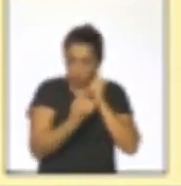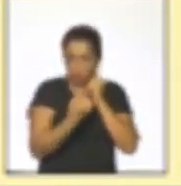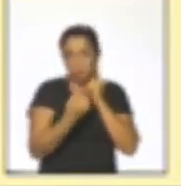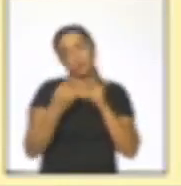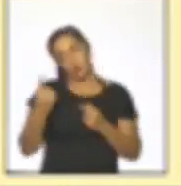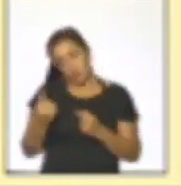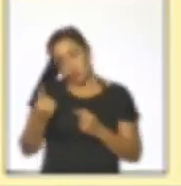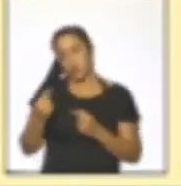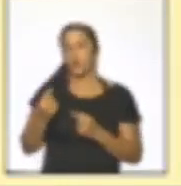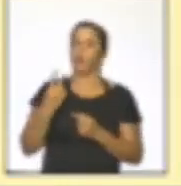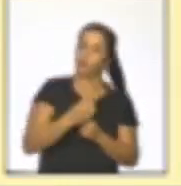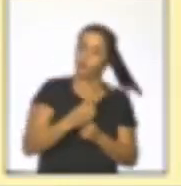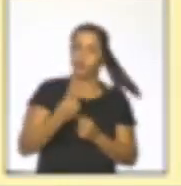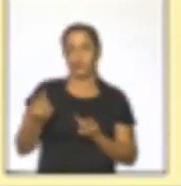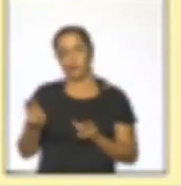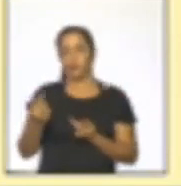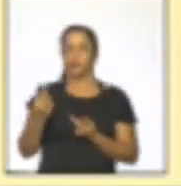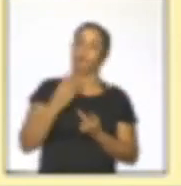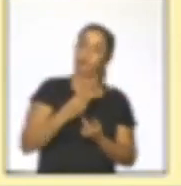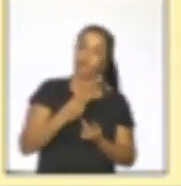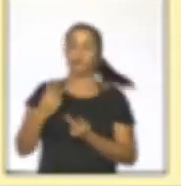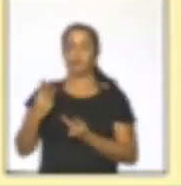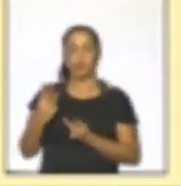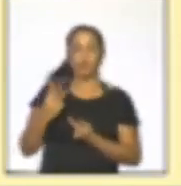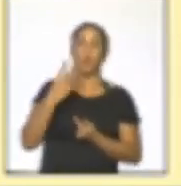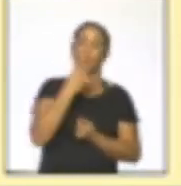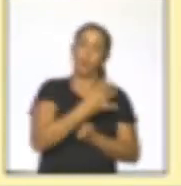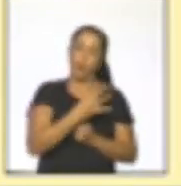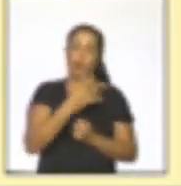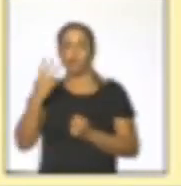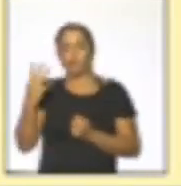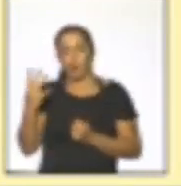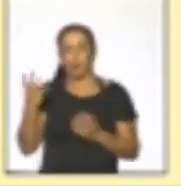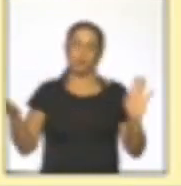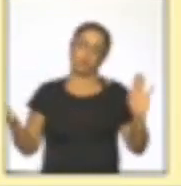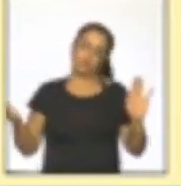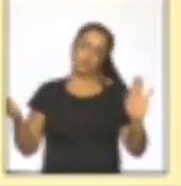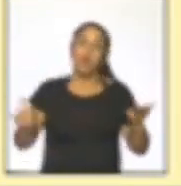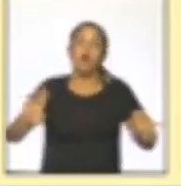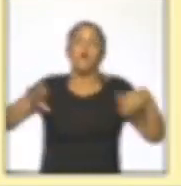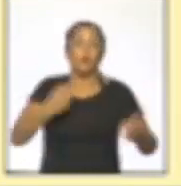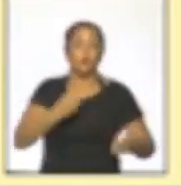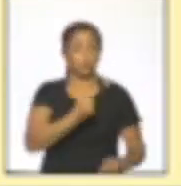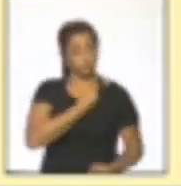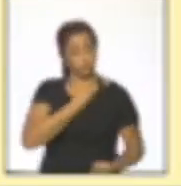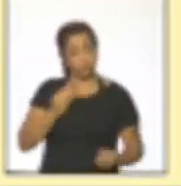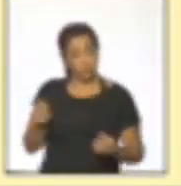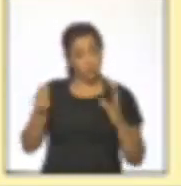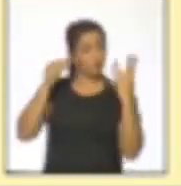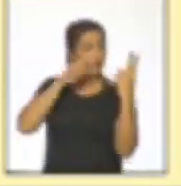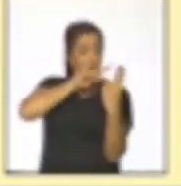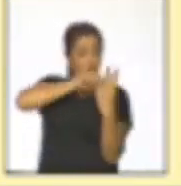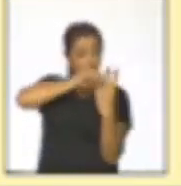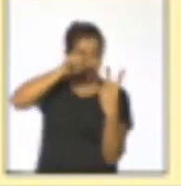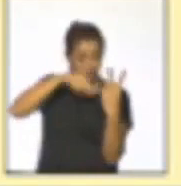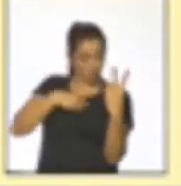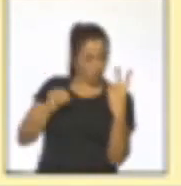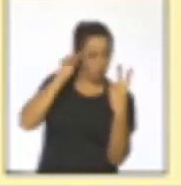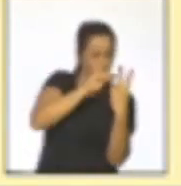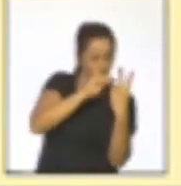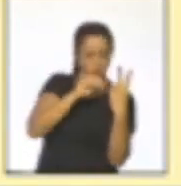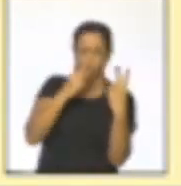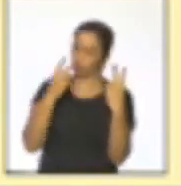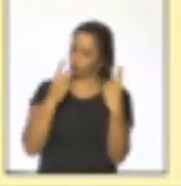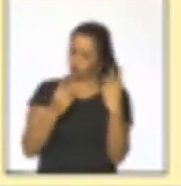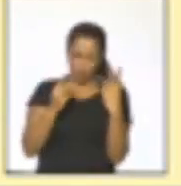2, 2, 3, 3, 4, 4. Então, que número que eu coloco aqui dentro que na multiplicação dá